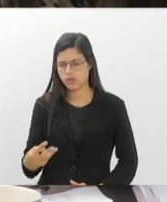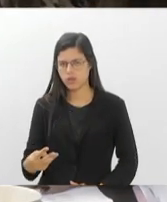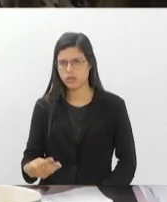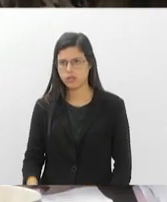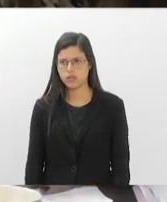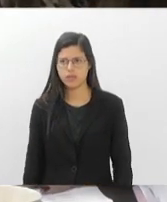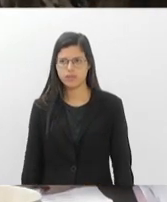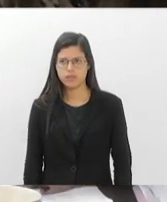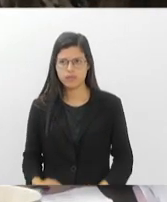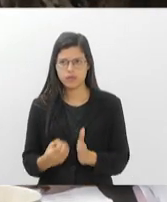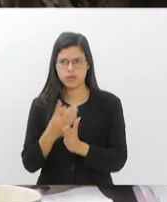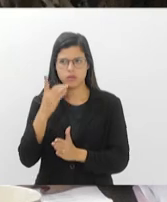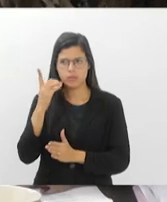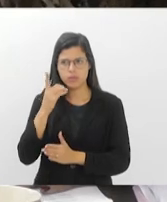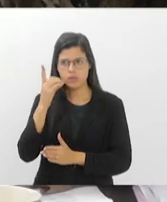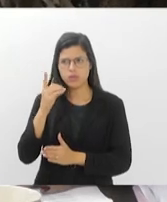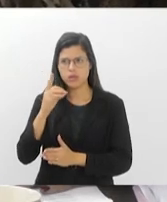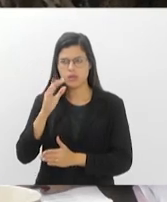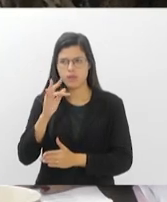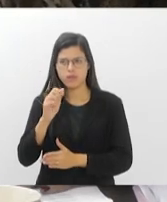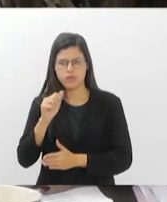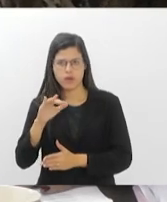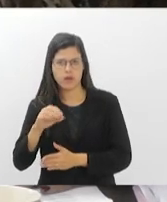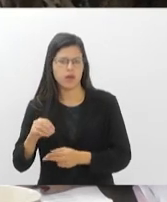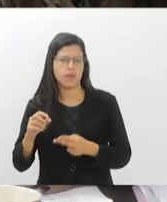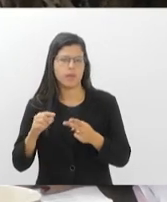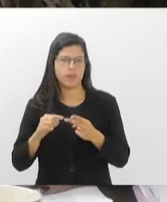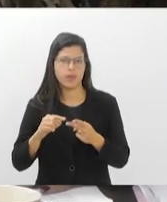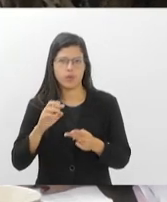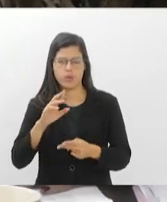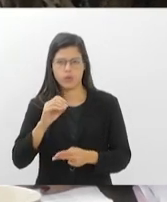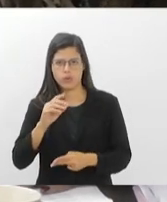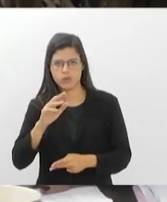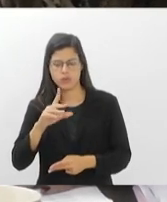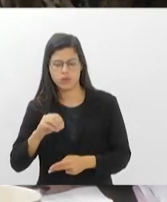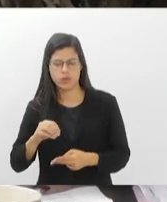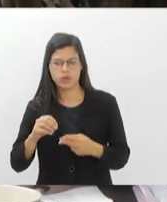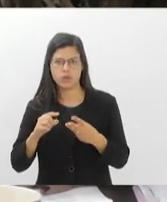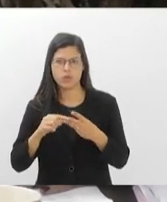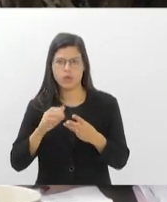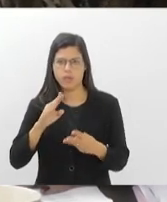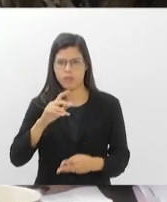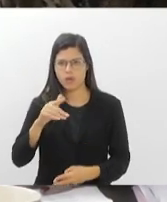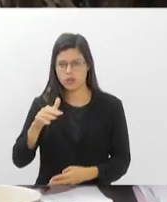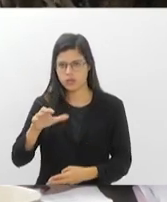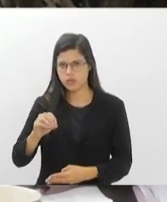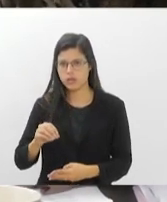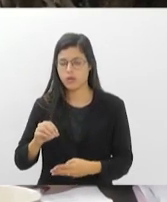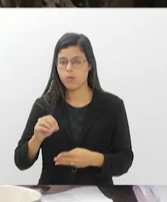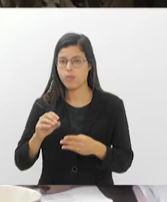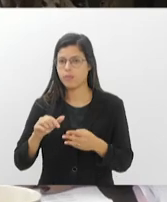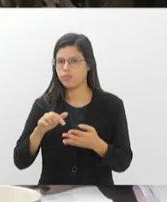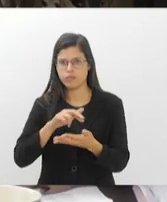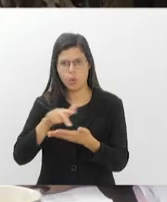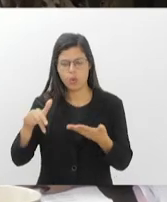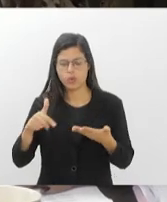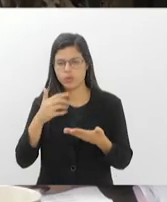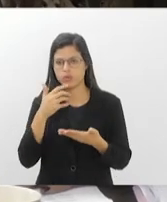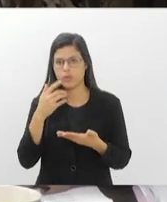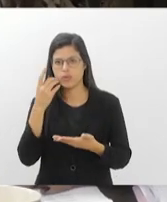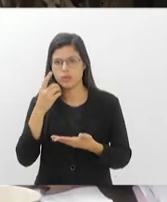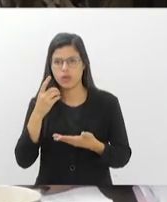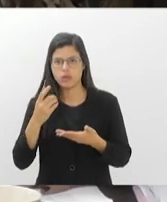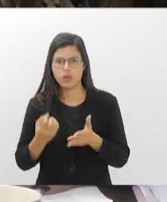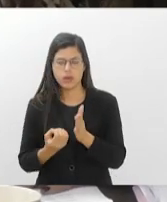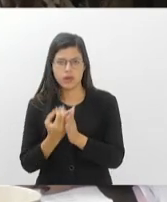2267-2023. De autoria dos deputados Fábio Silva, Rodrigo Bacelar, Brazão e Rosenberg Reis, que autoriza o Poder Executivo a criar a Fundação